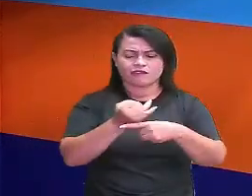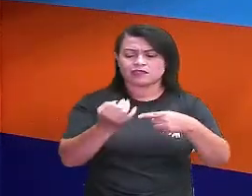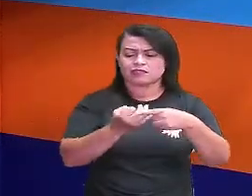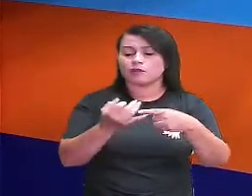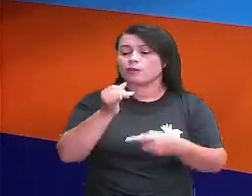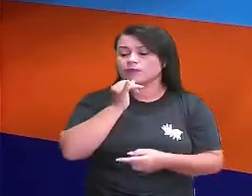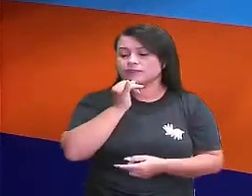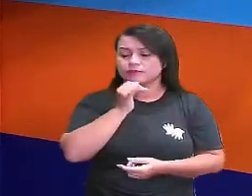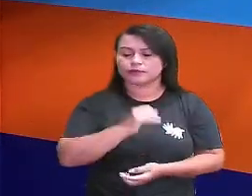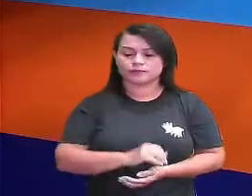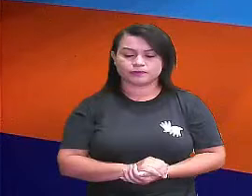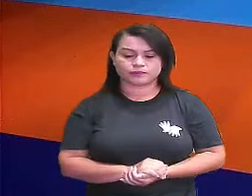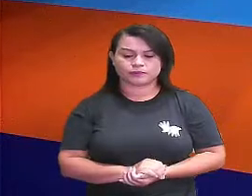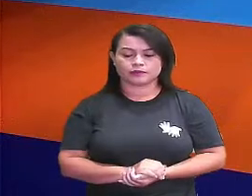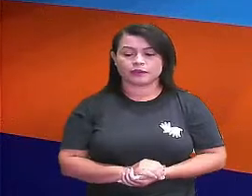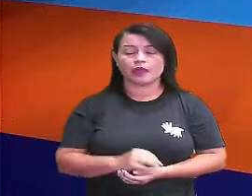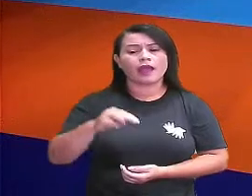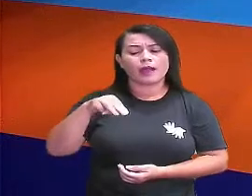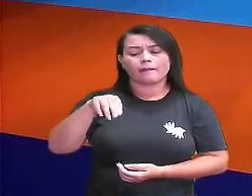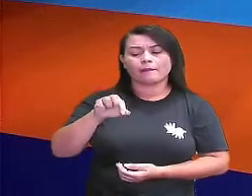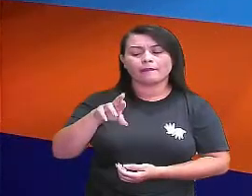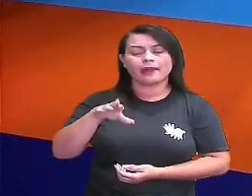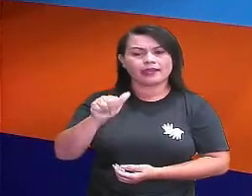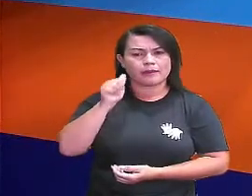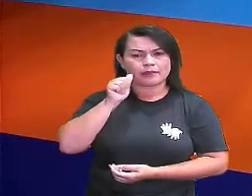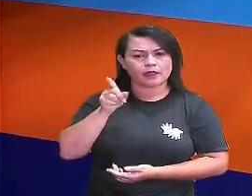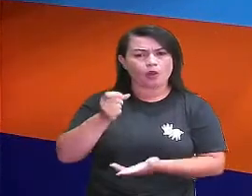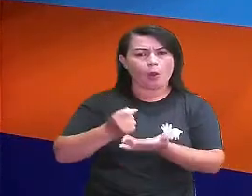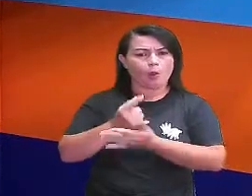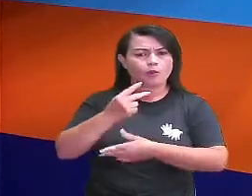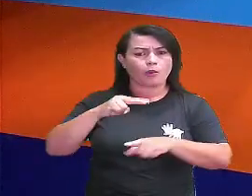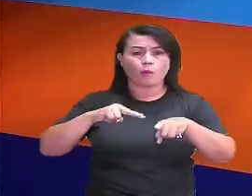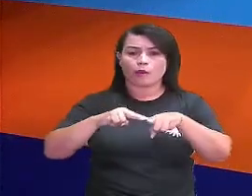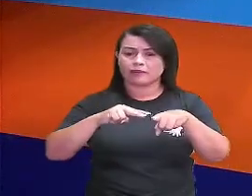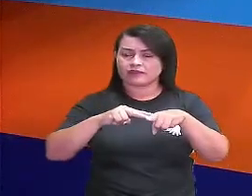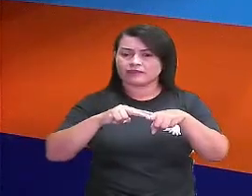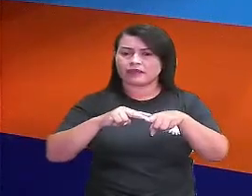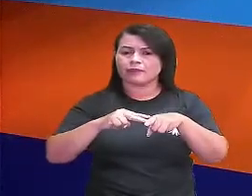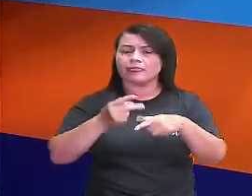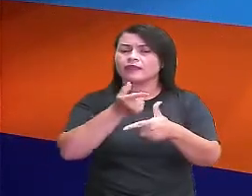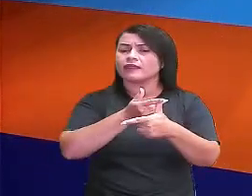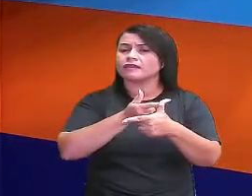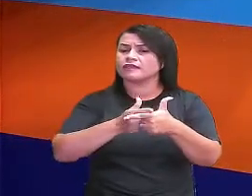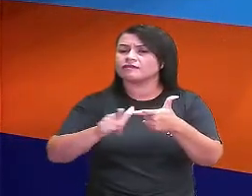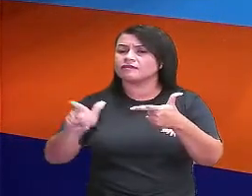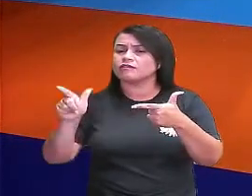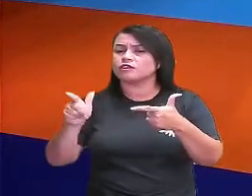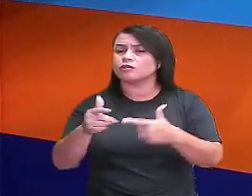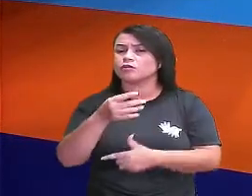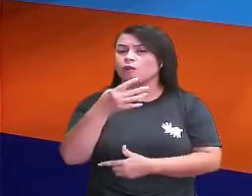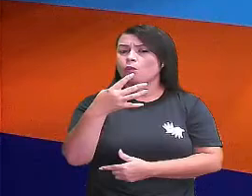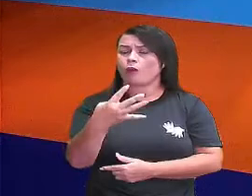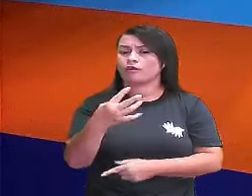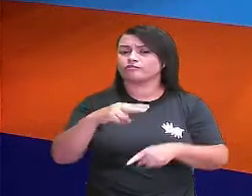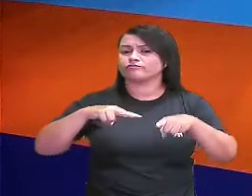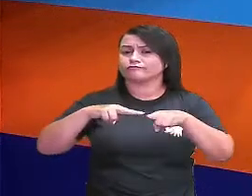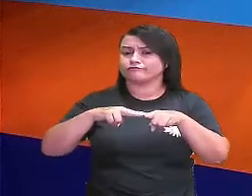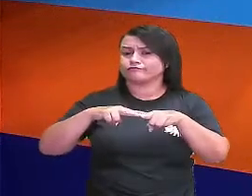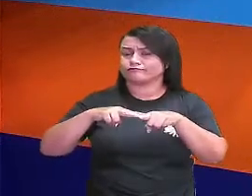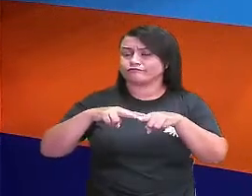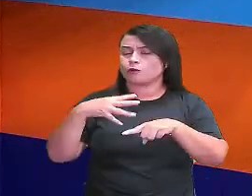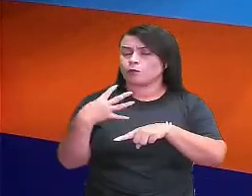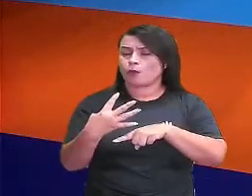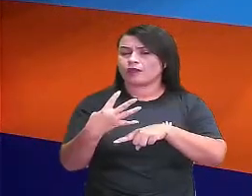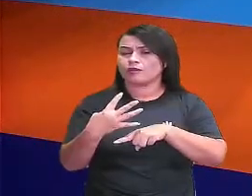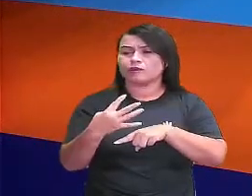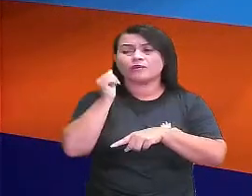o exemplo. Maria comprou uma pizza e dividiu em 4 fatias iguais. Como ela não estava